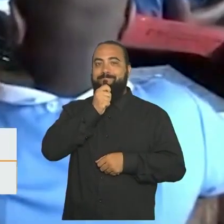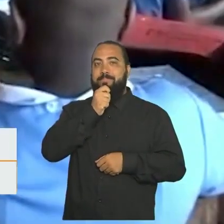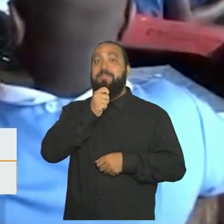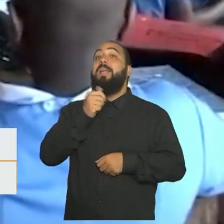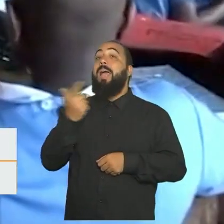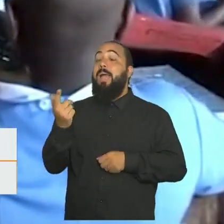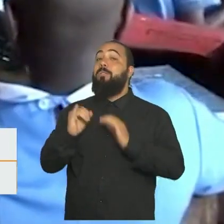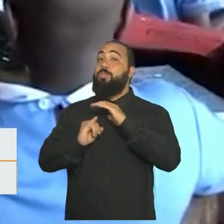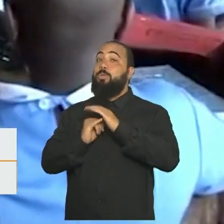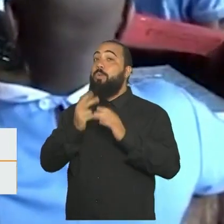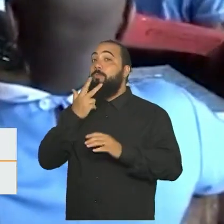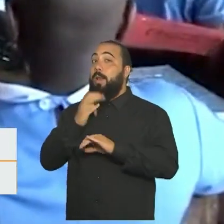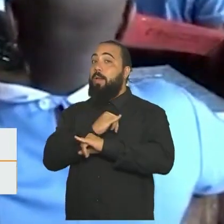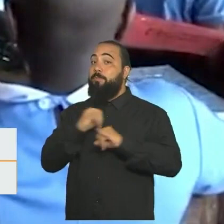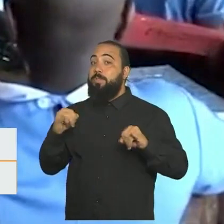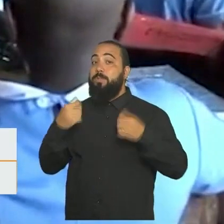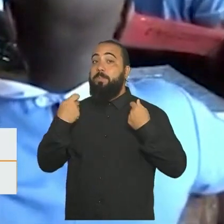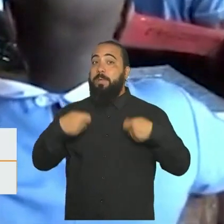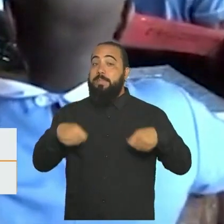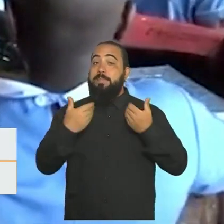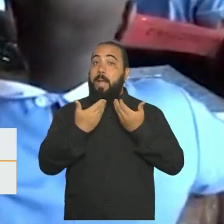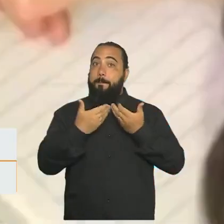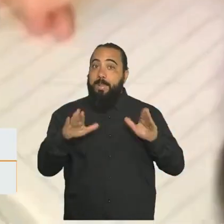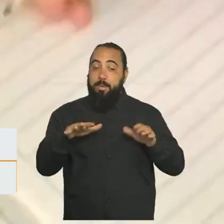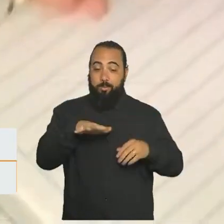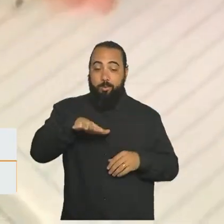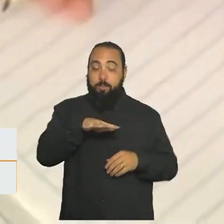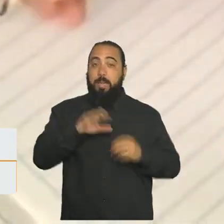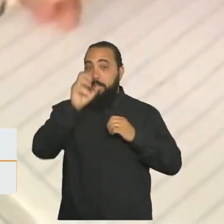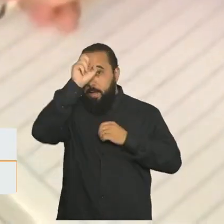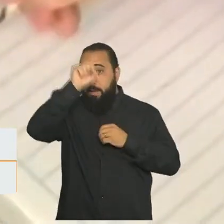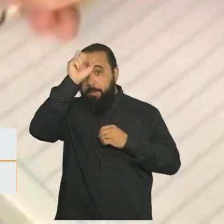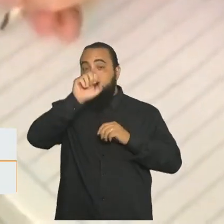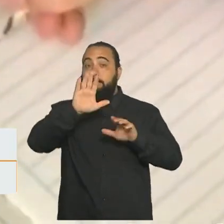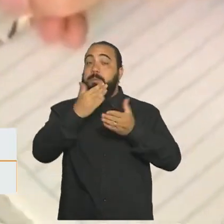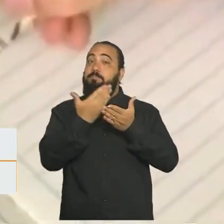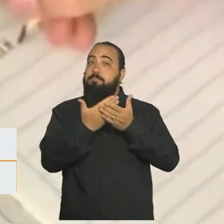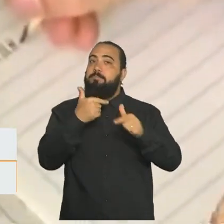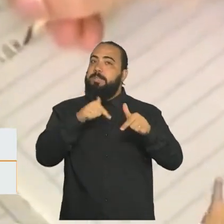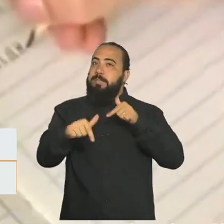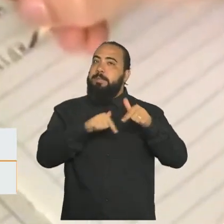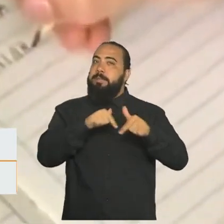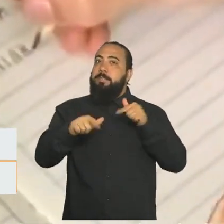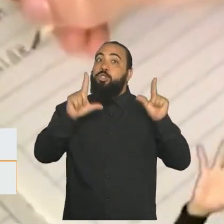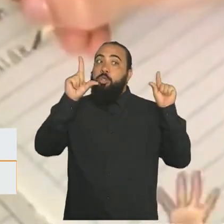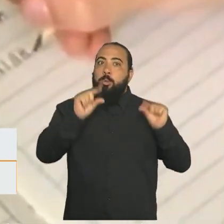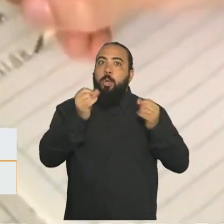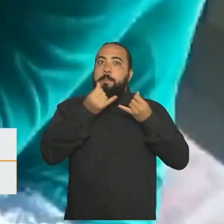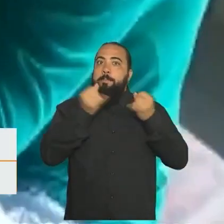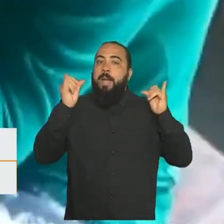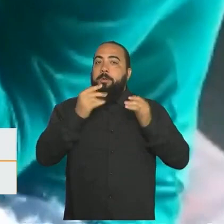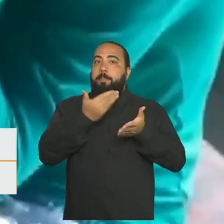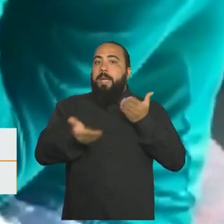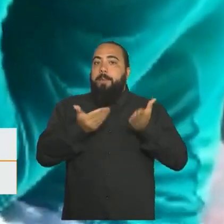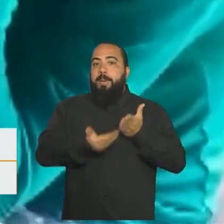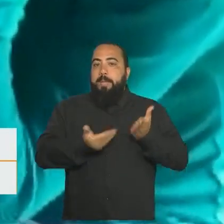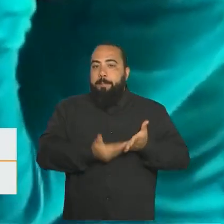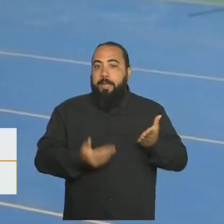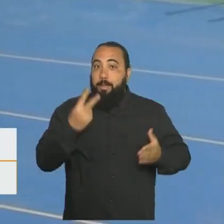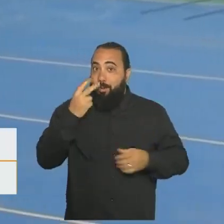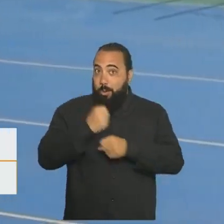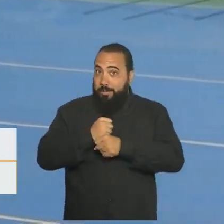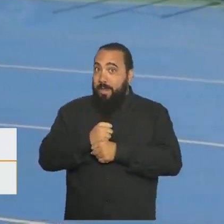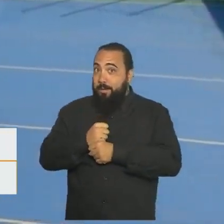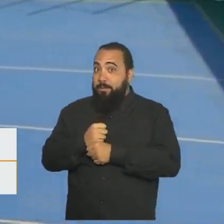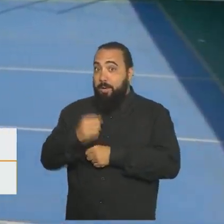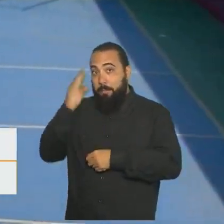será preciso não só reabrir os espaços de aprendizagem, mas também trabalhar para diminuir o impacto das perdas destes 2 anos.